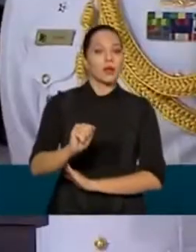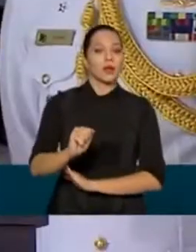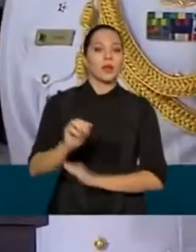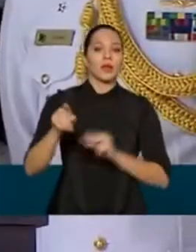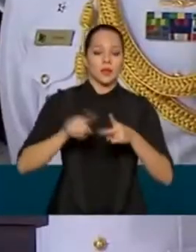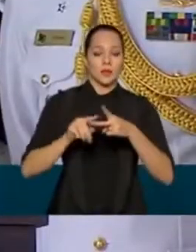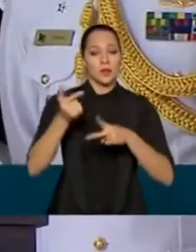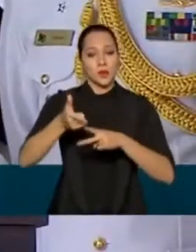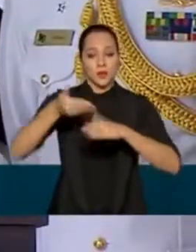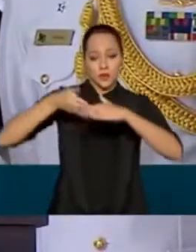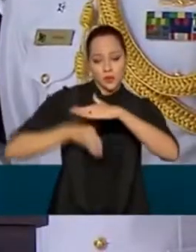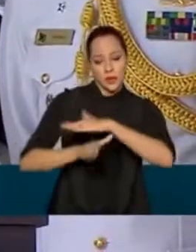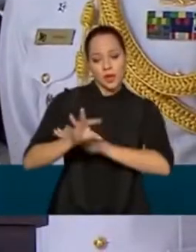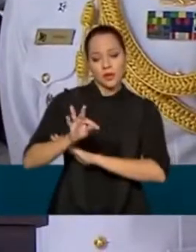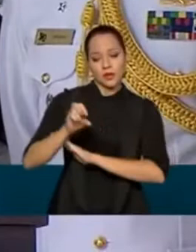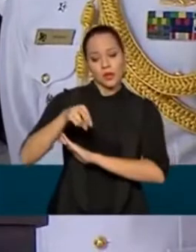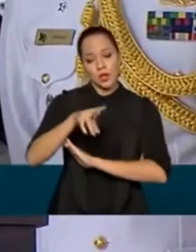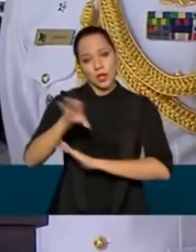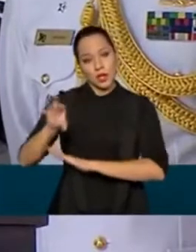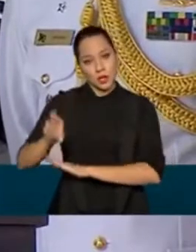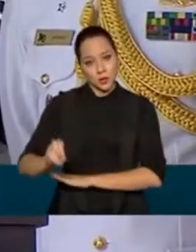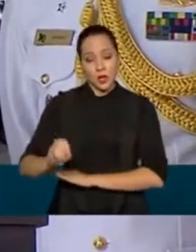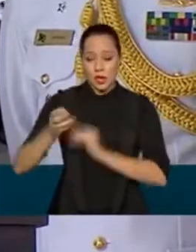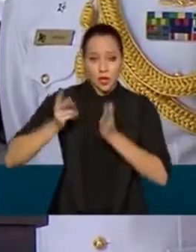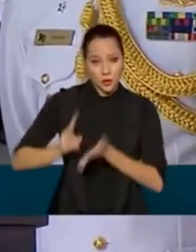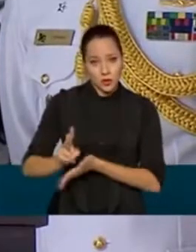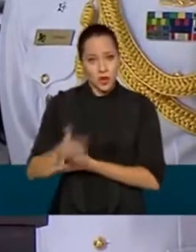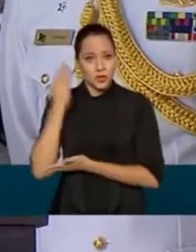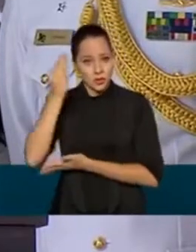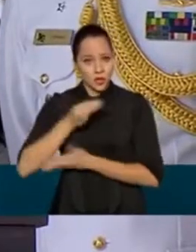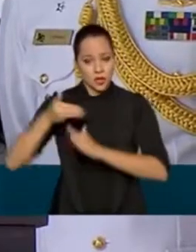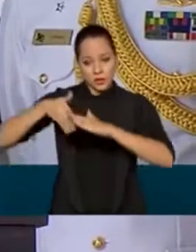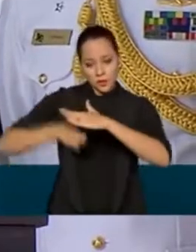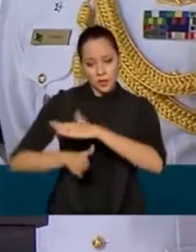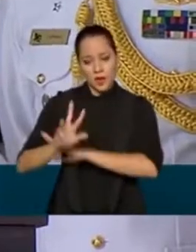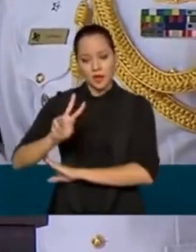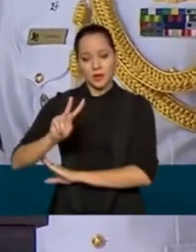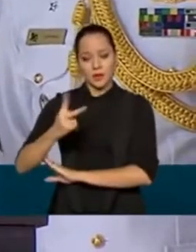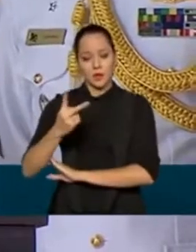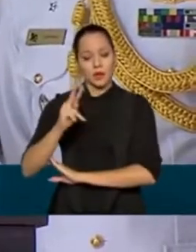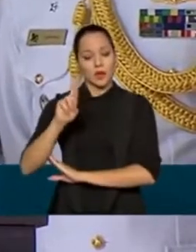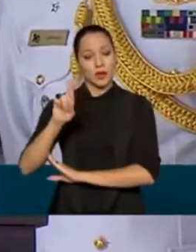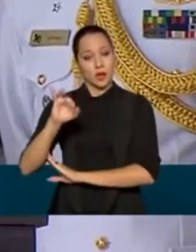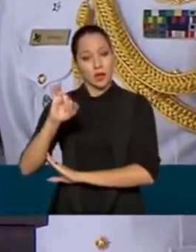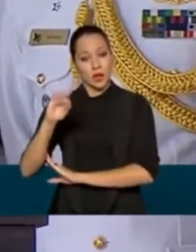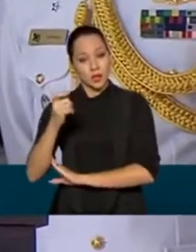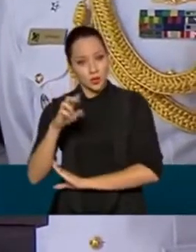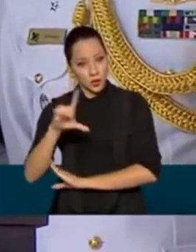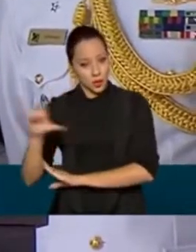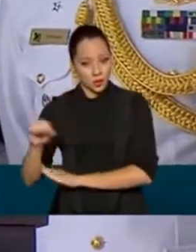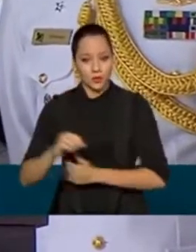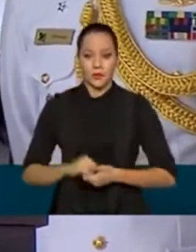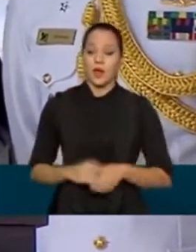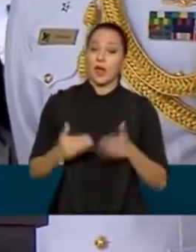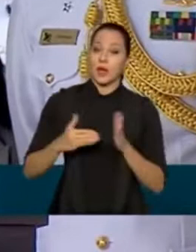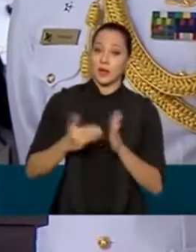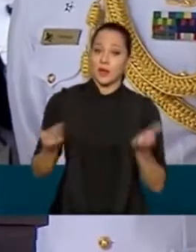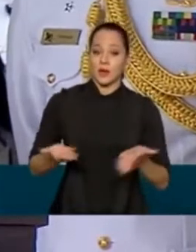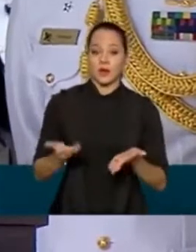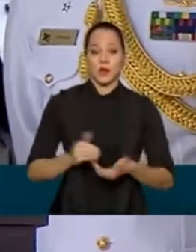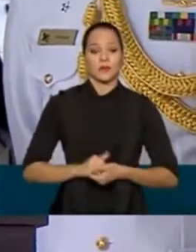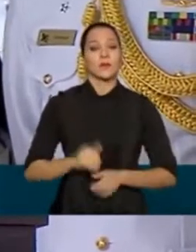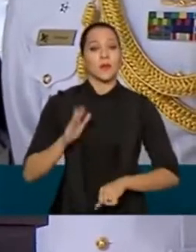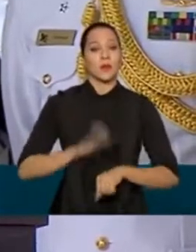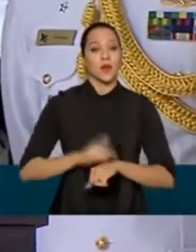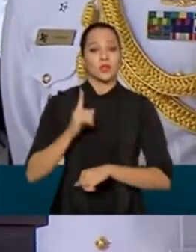submarino Toneleiro e a continuidade dos testes operacionais do submarino Riachuelo. Até o presente momento,